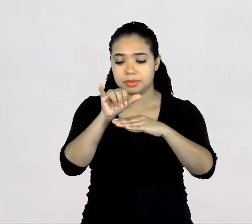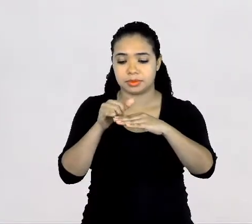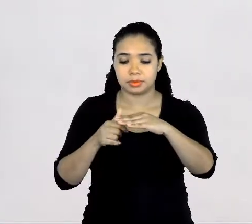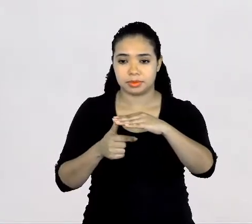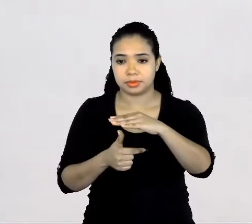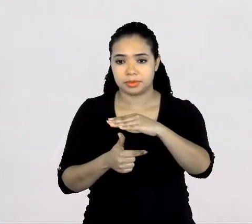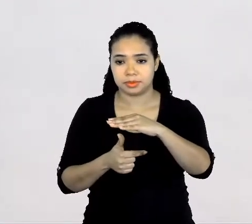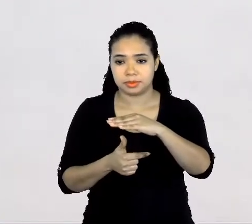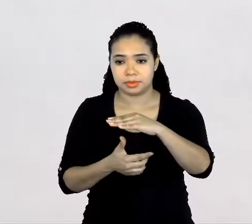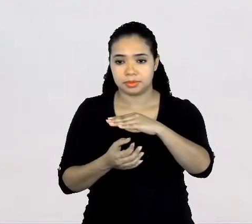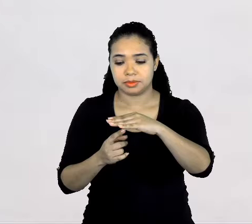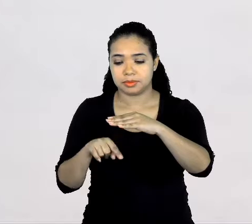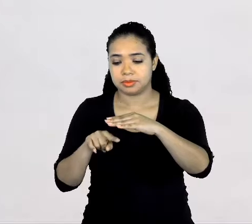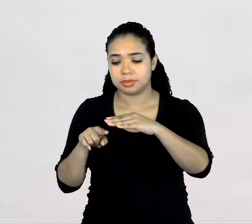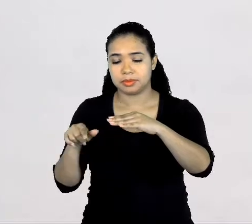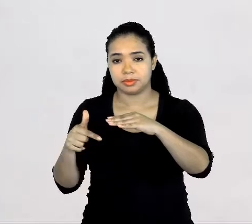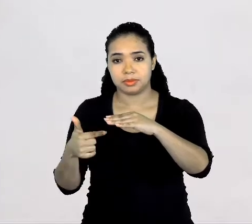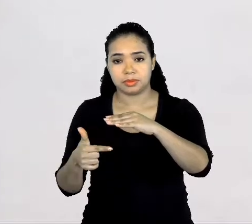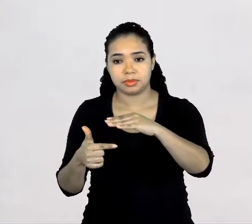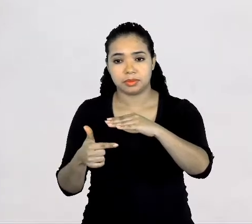valor. Então o que eu preciso fazer?